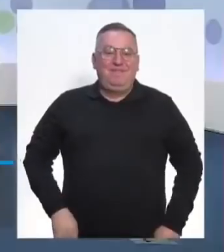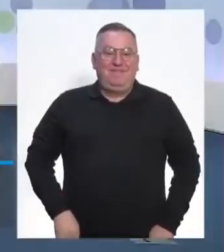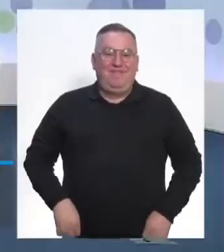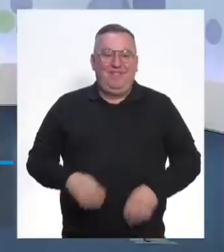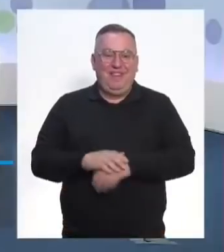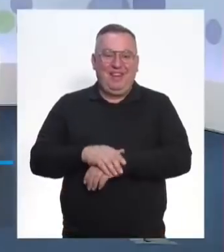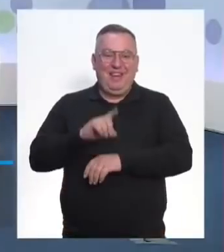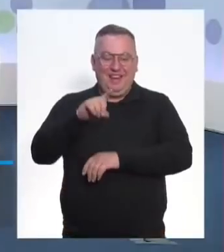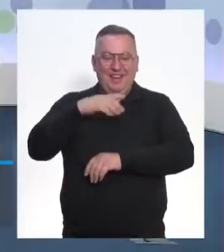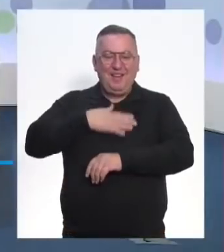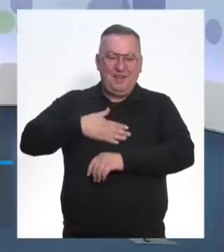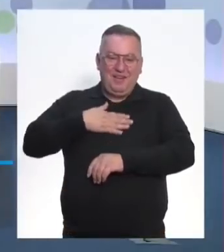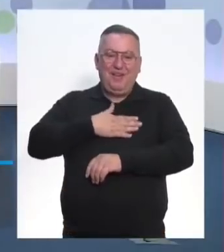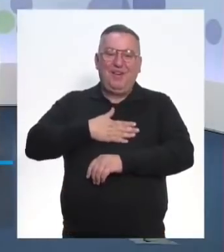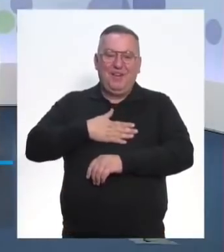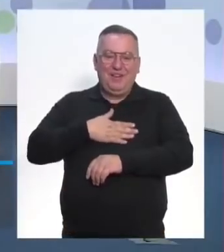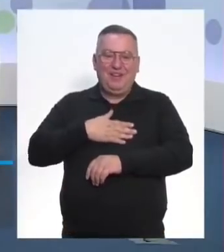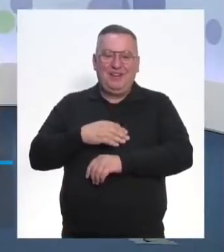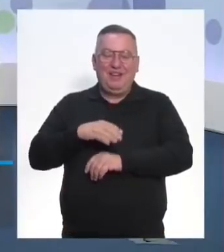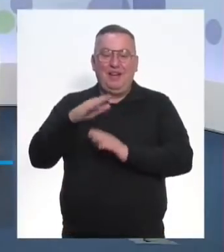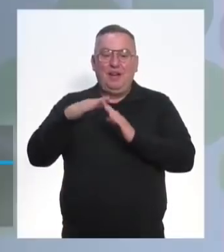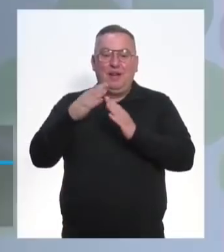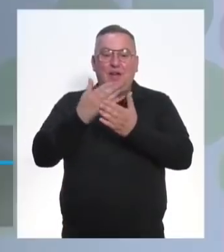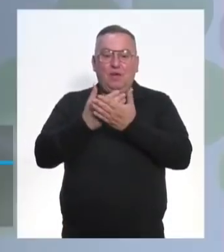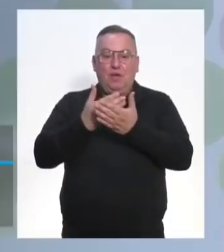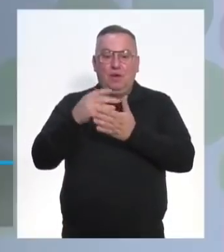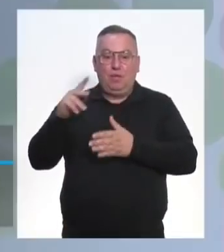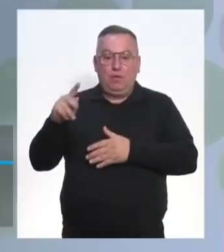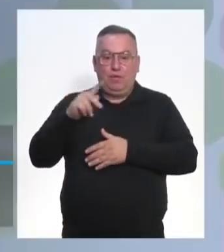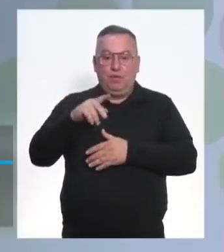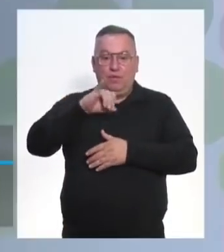Esse aqui eu vou torcer por ele, ó. Da Ah, escola